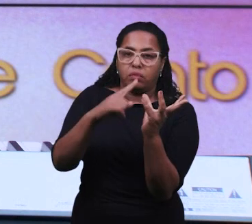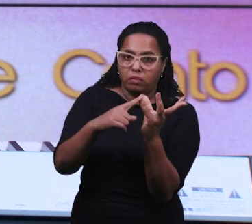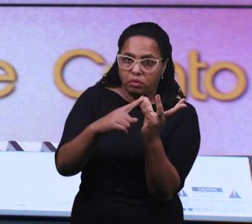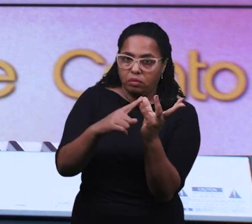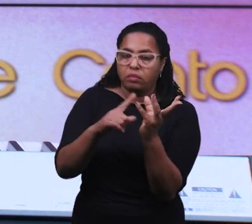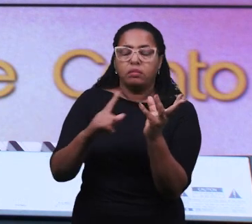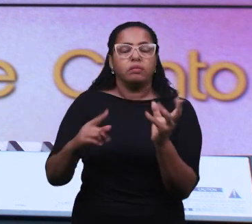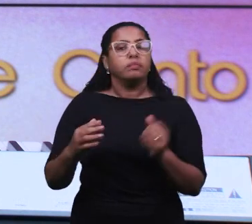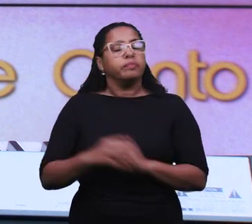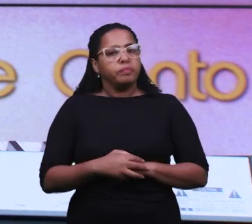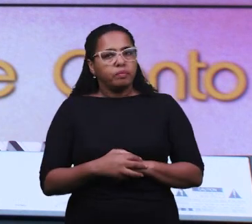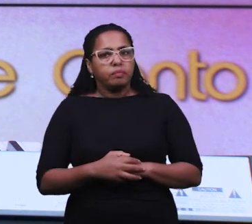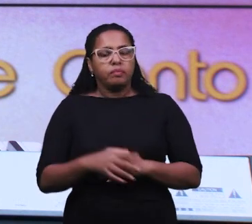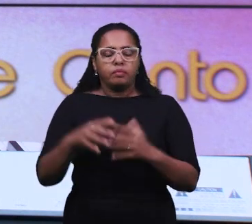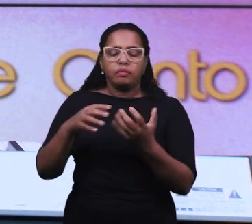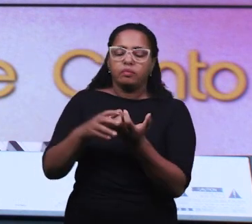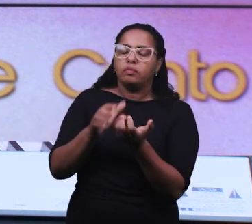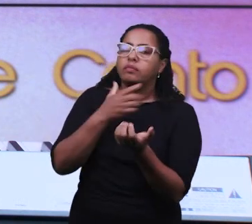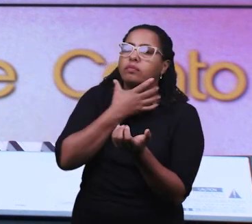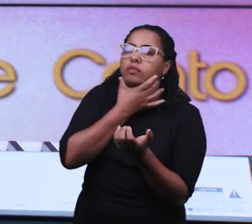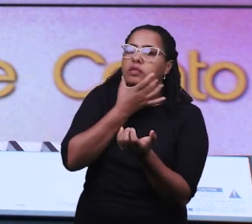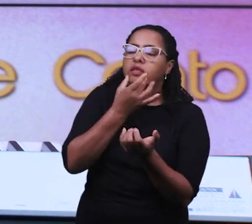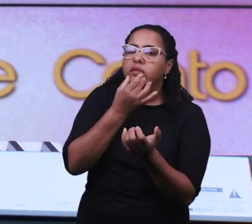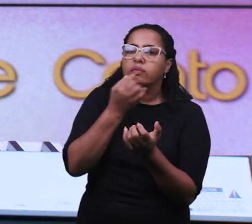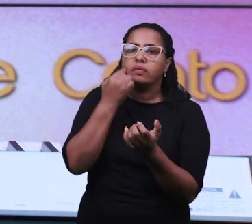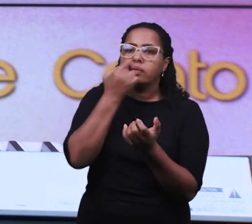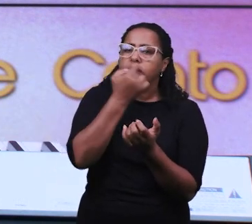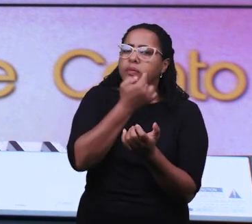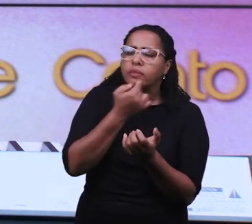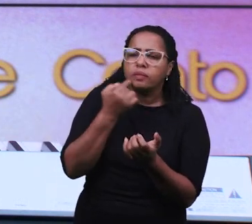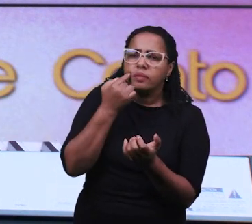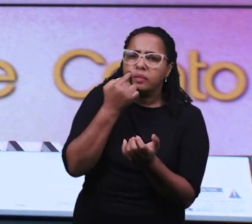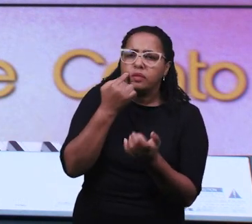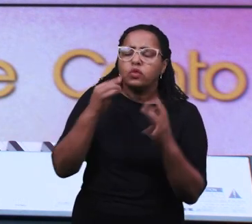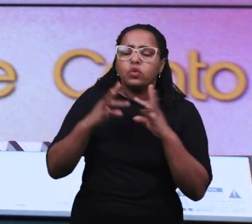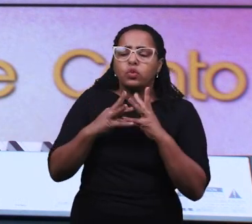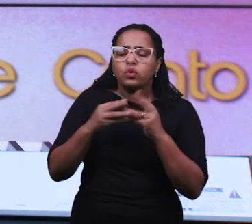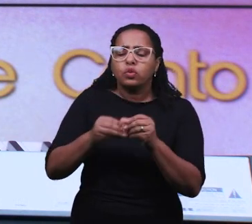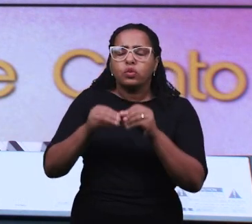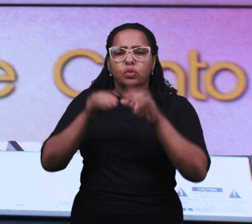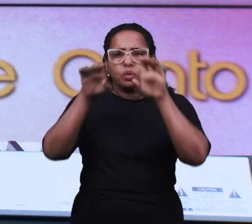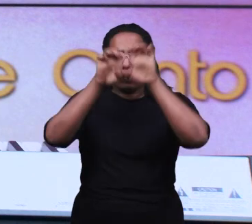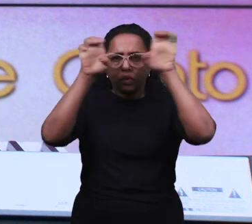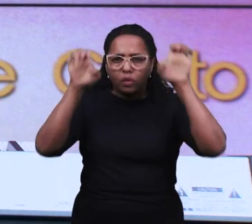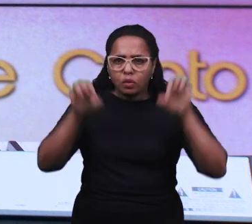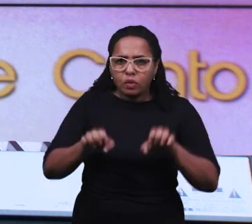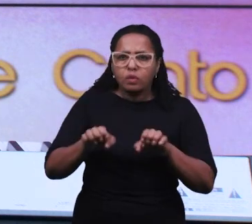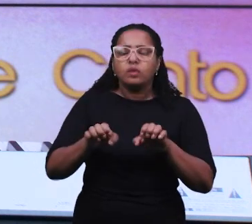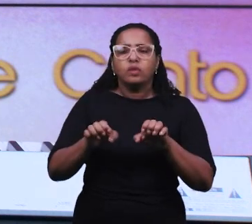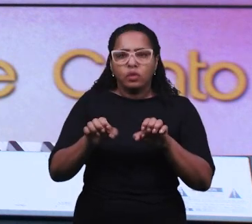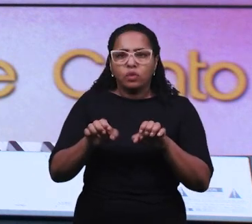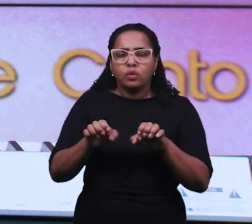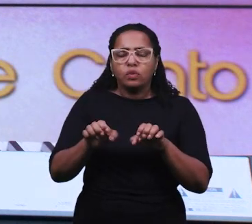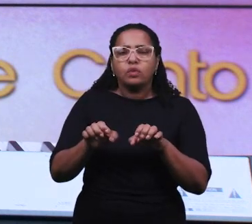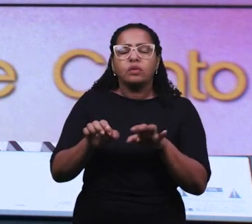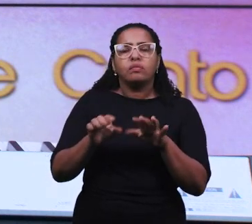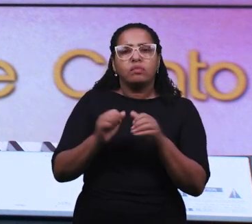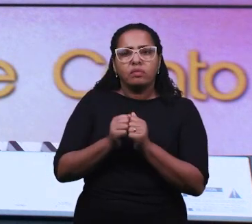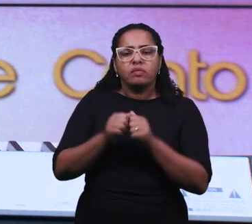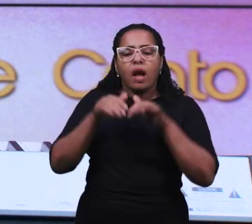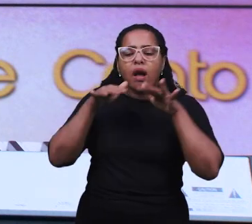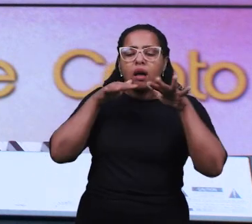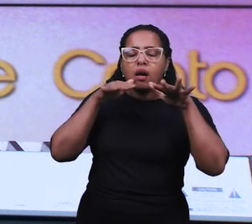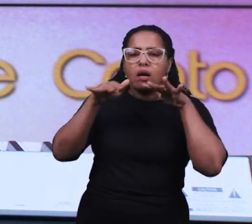vogais. Mandíbula, lábios, toda essa estrutura vai se moldar, vai